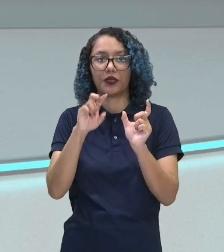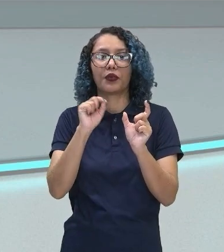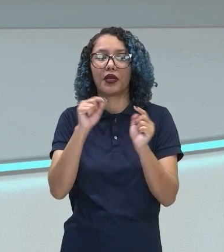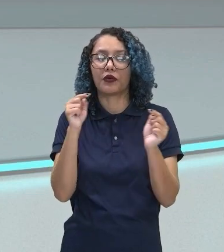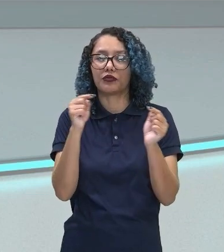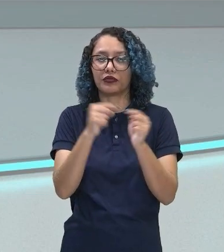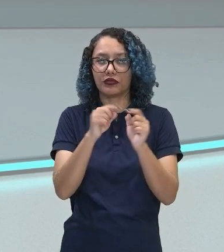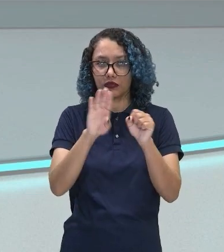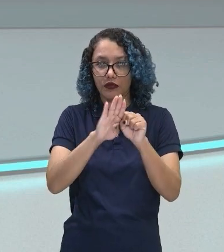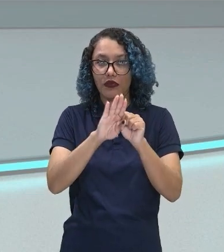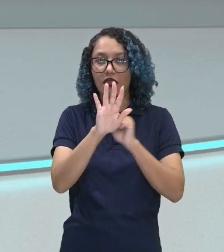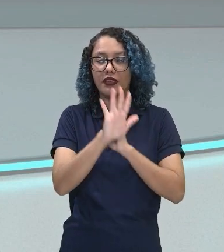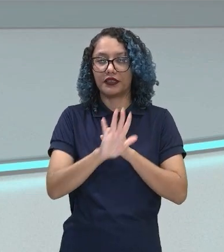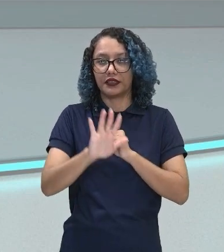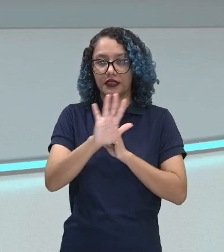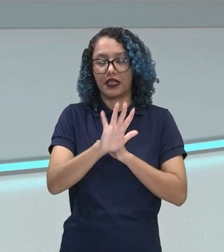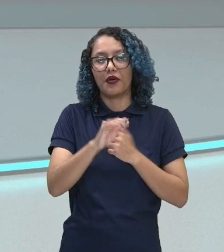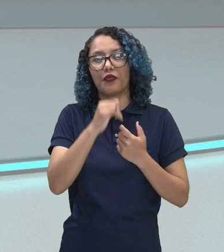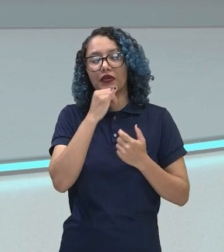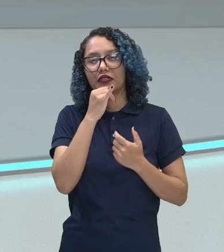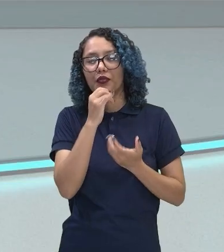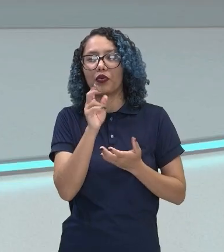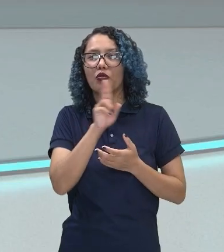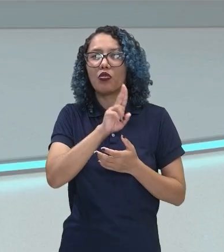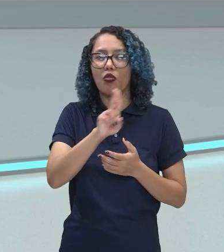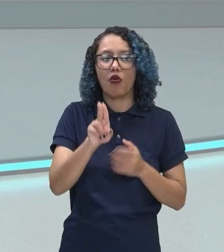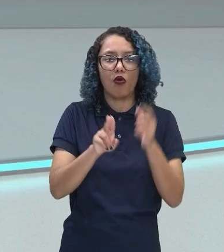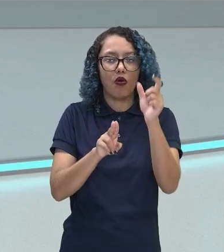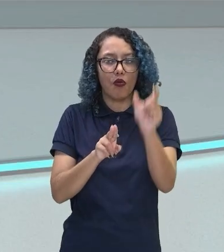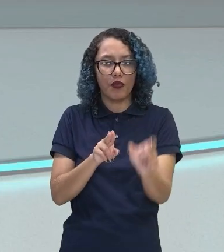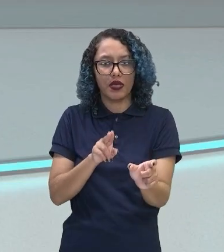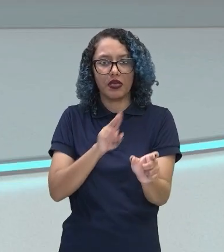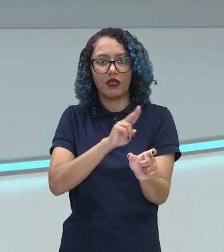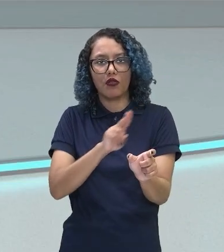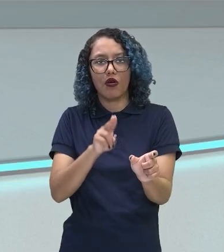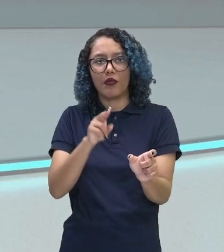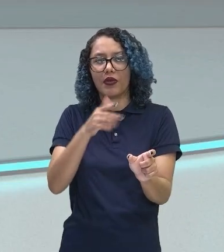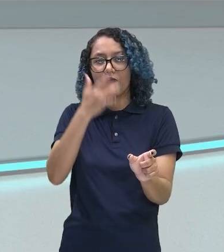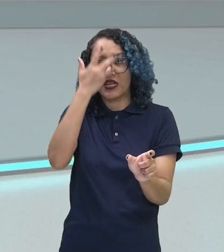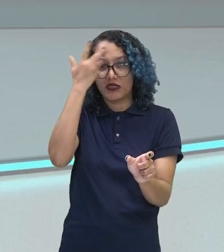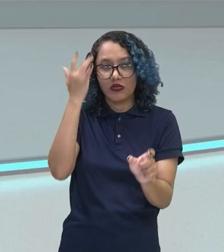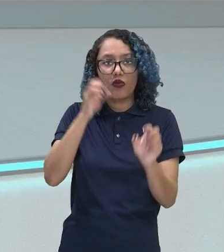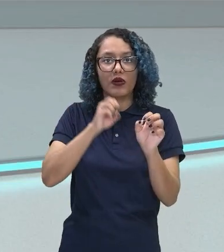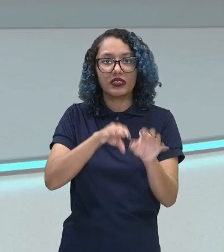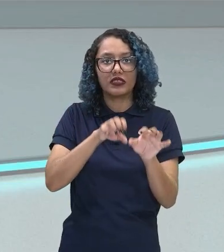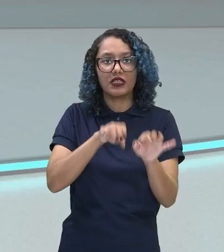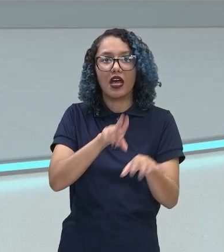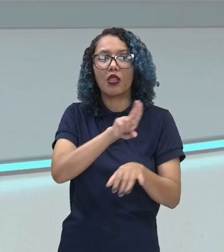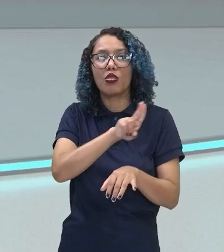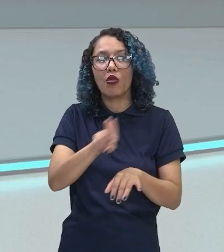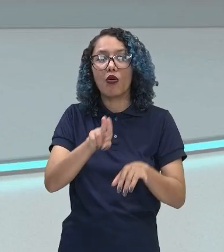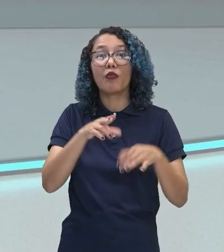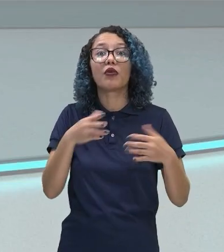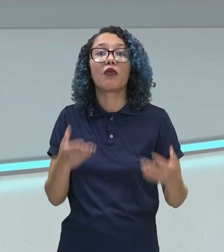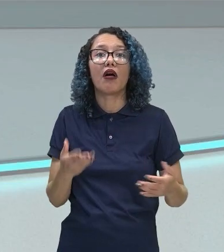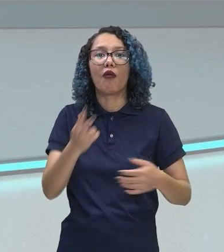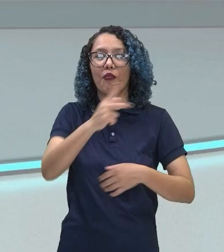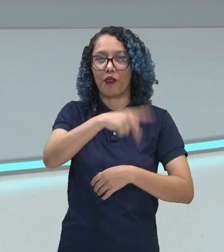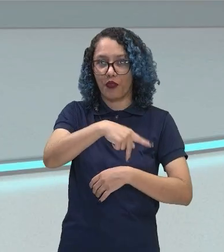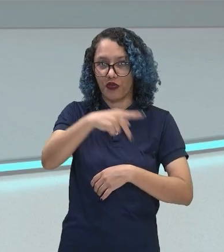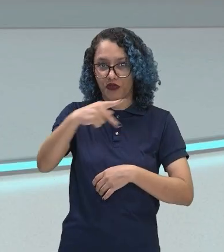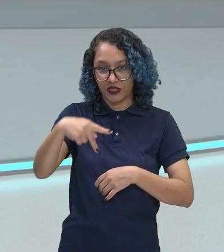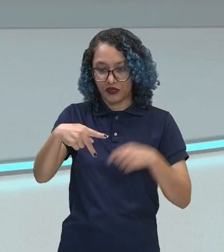tá certo? Como é que é o nome daquele indivíduo, daquela pessoa que ensina? Ele tem um nome, certo? Professor. Se